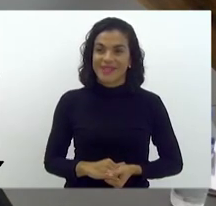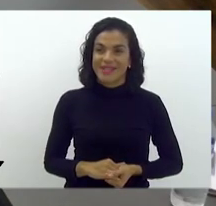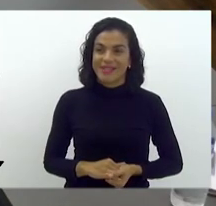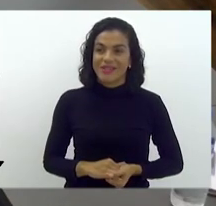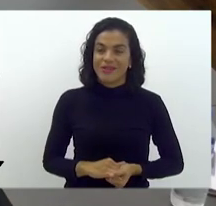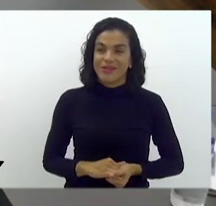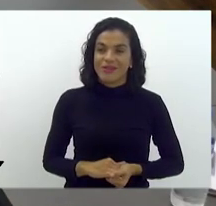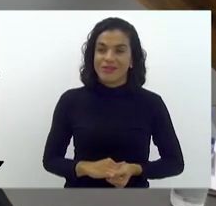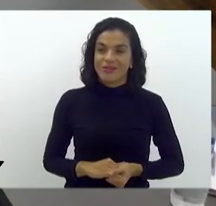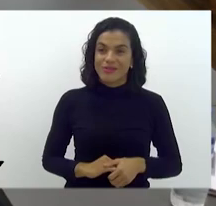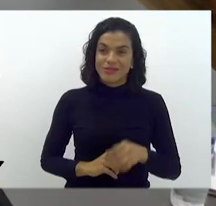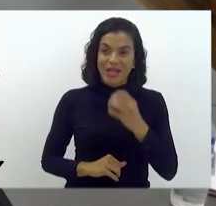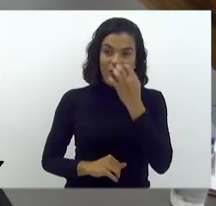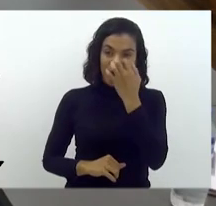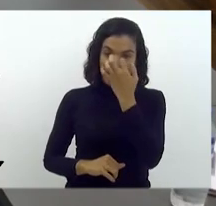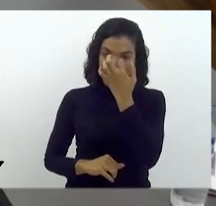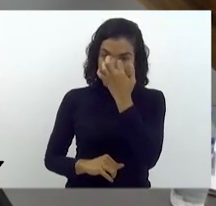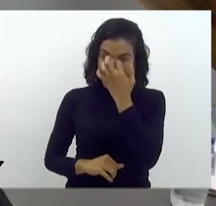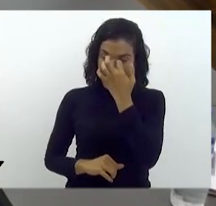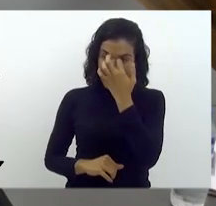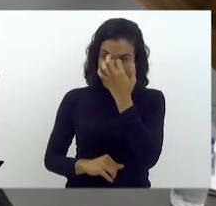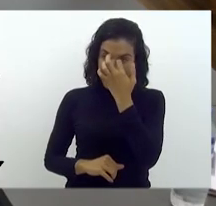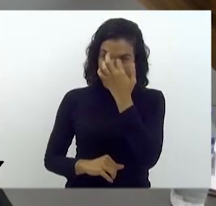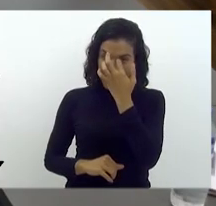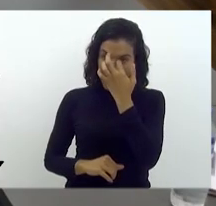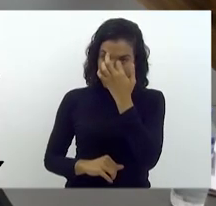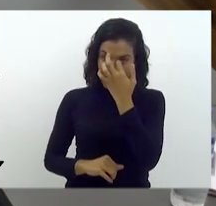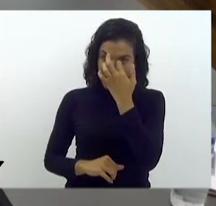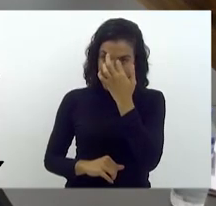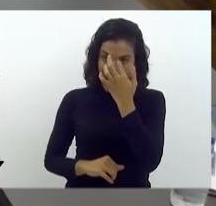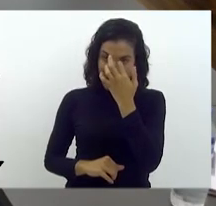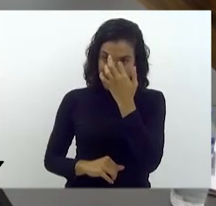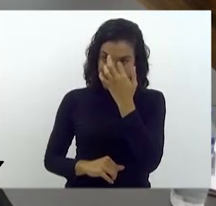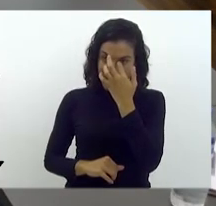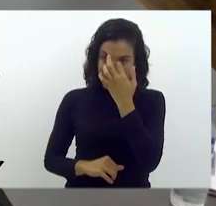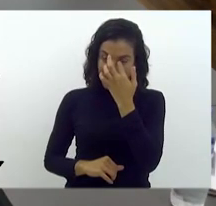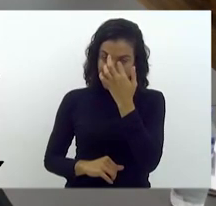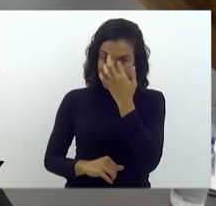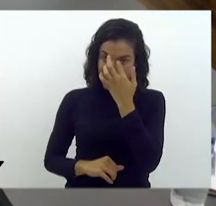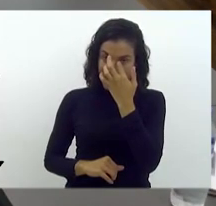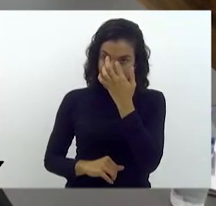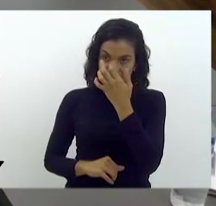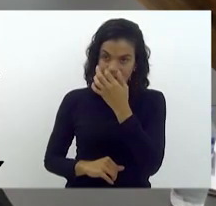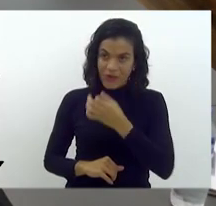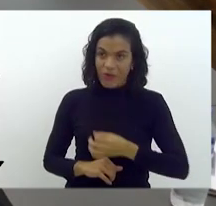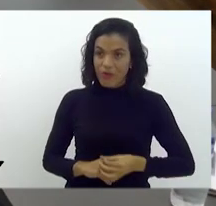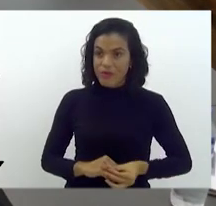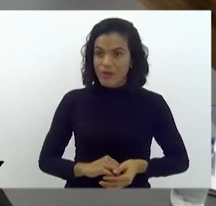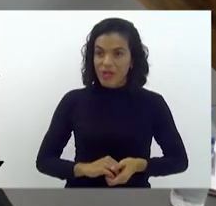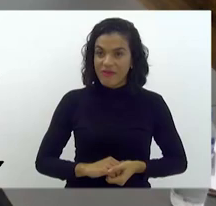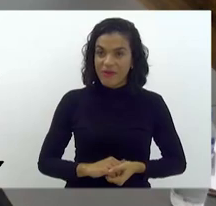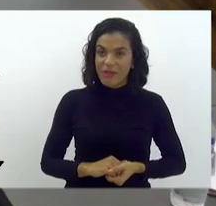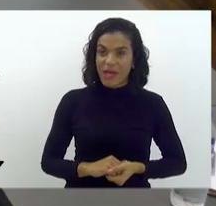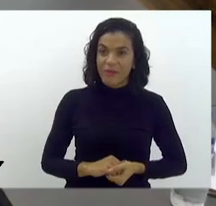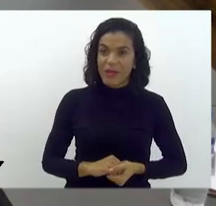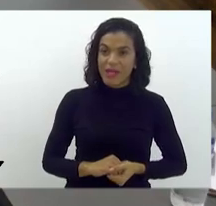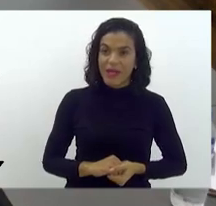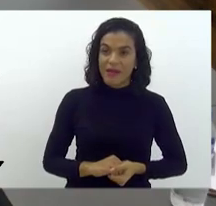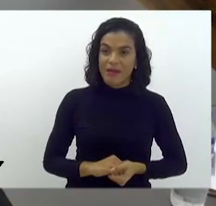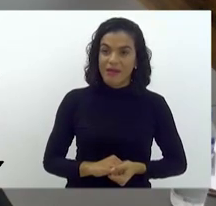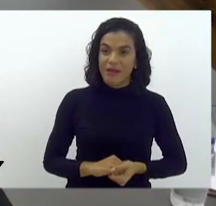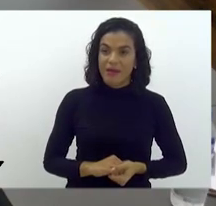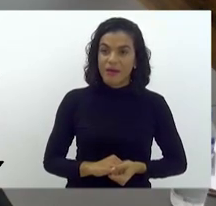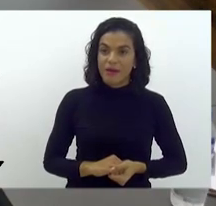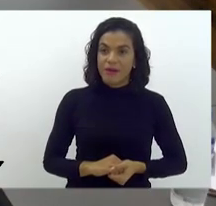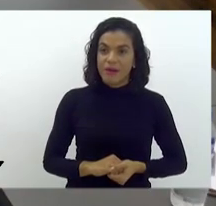é tá ruim de chegar eu vou ter que olhar aqui são basicamente os dados de 2021 sobre